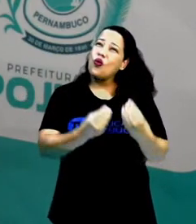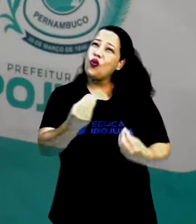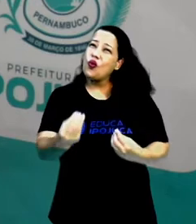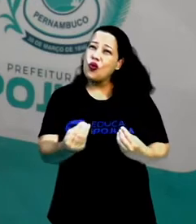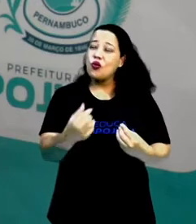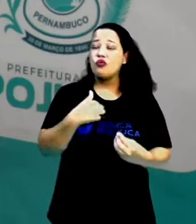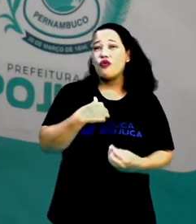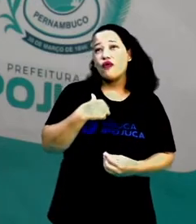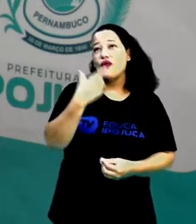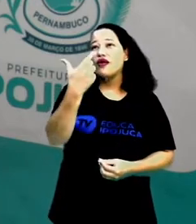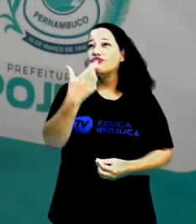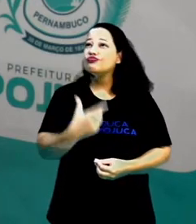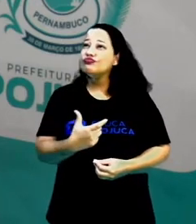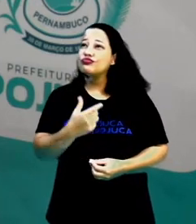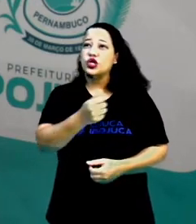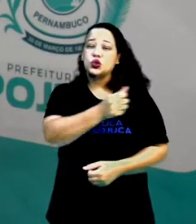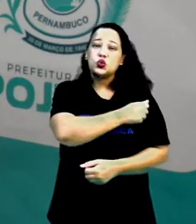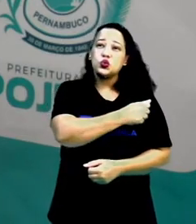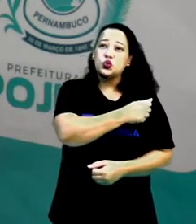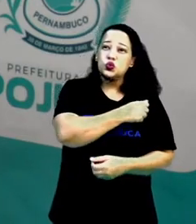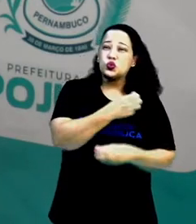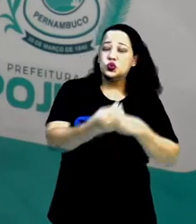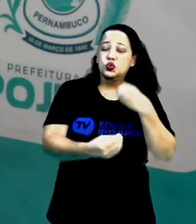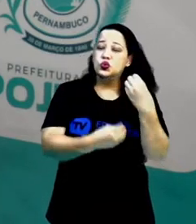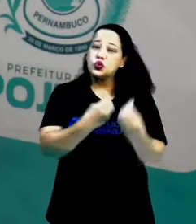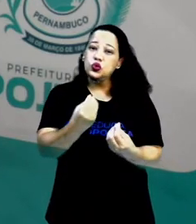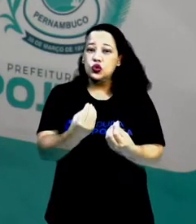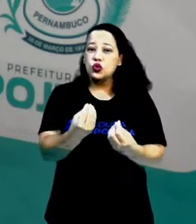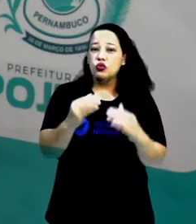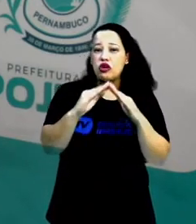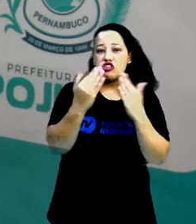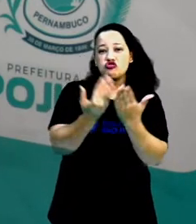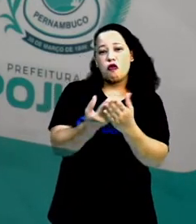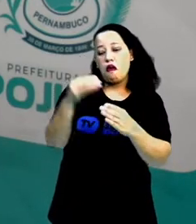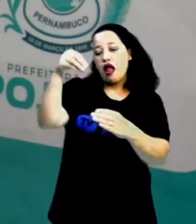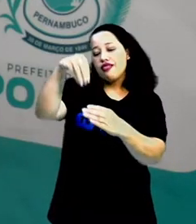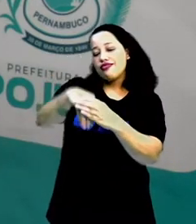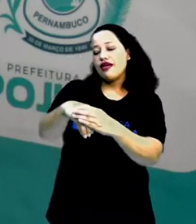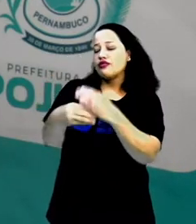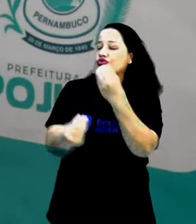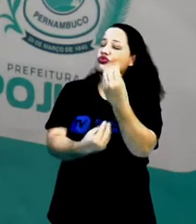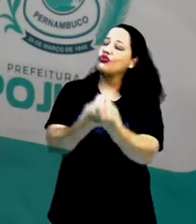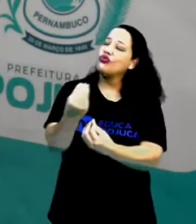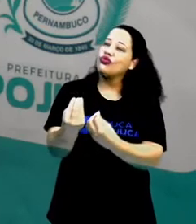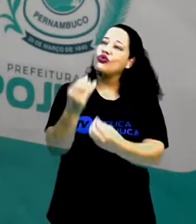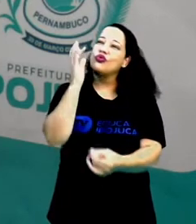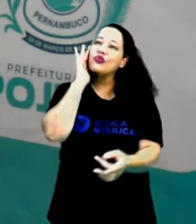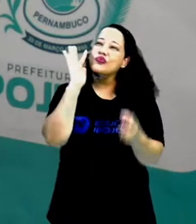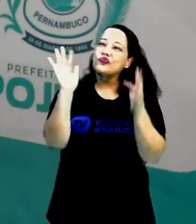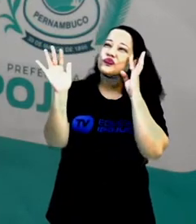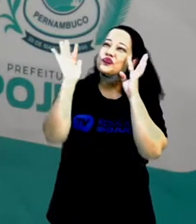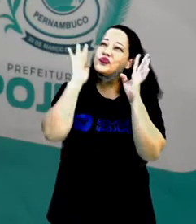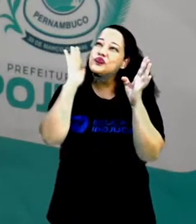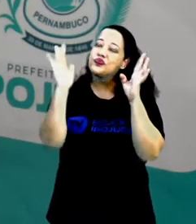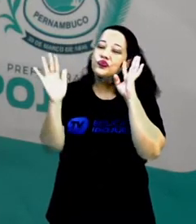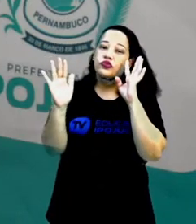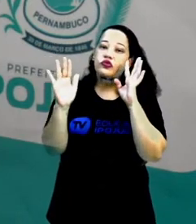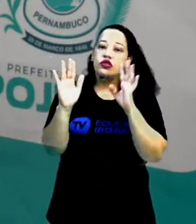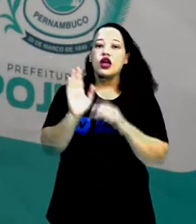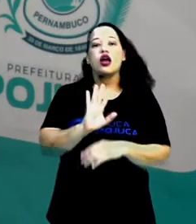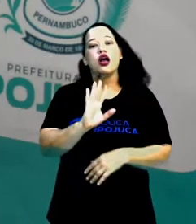estudante. Como será dentro da escola? E ela pensava, pensava, pensava